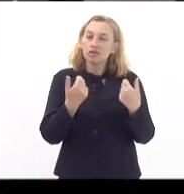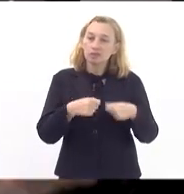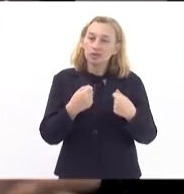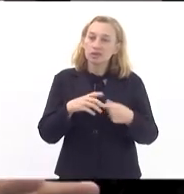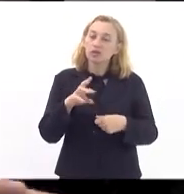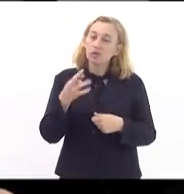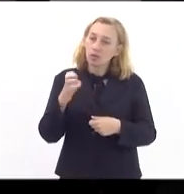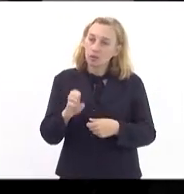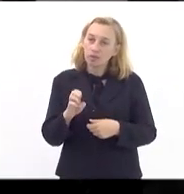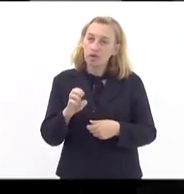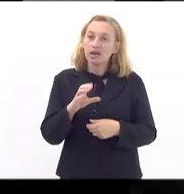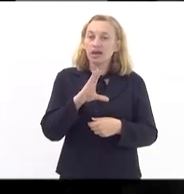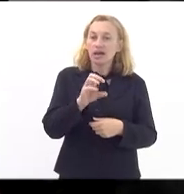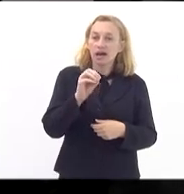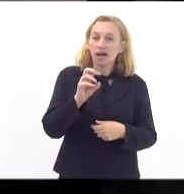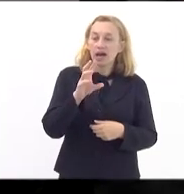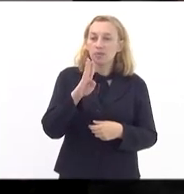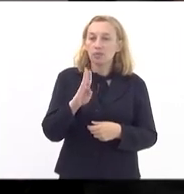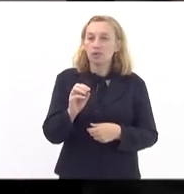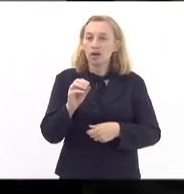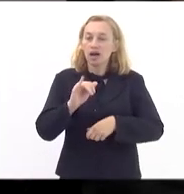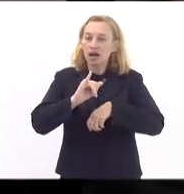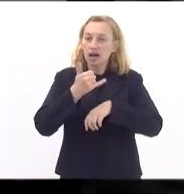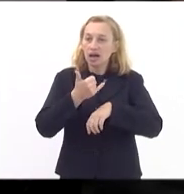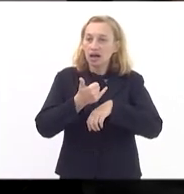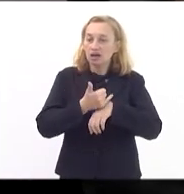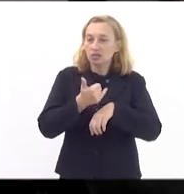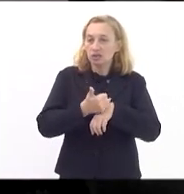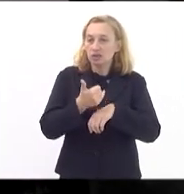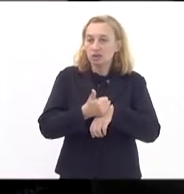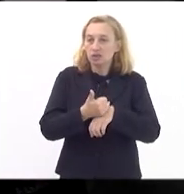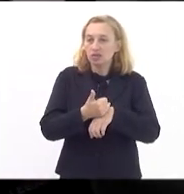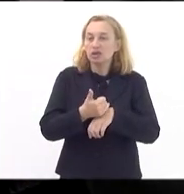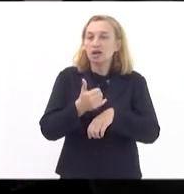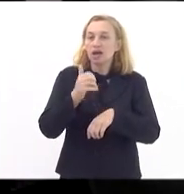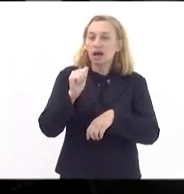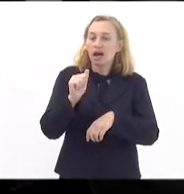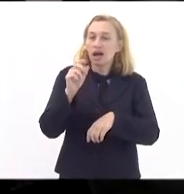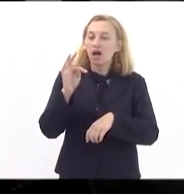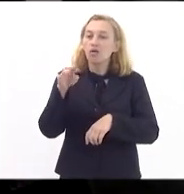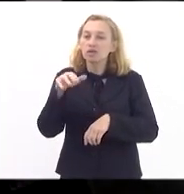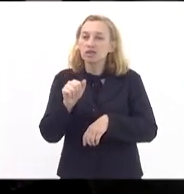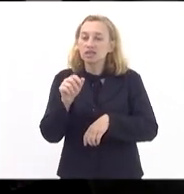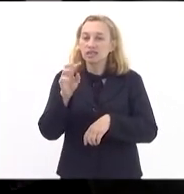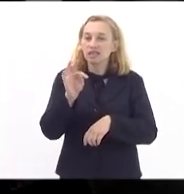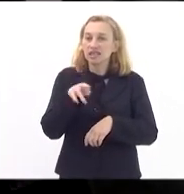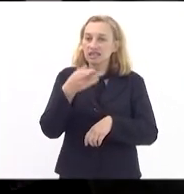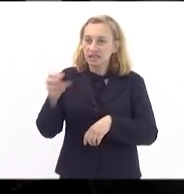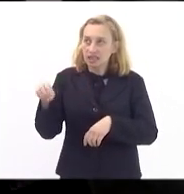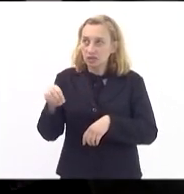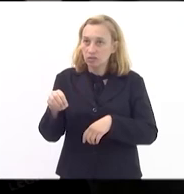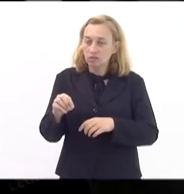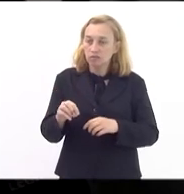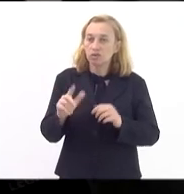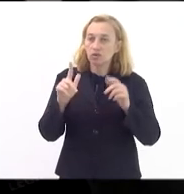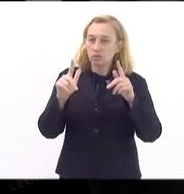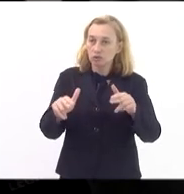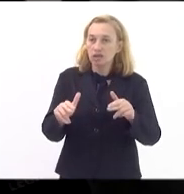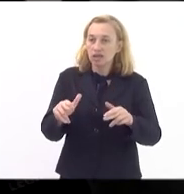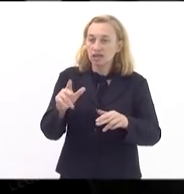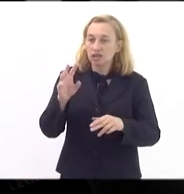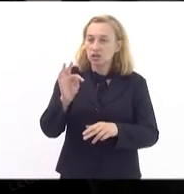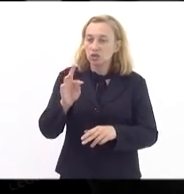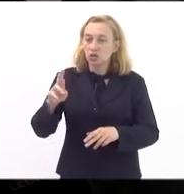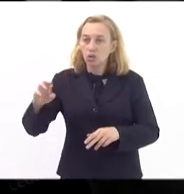estruturas para cabo de alumínio pode ser usado em alta tensão como é usado nas Torres de transmissão é por questões técnicas